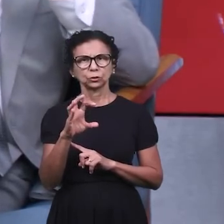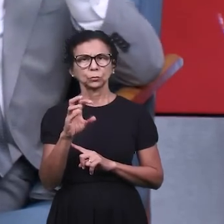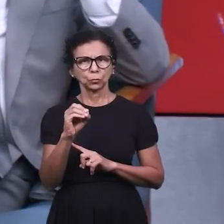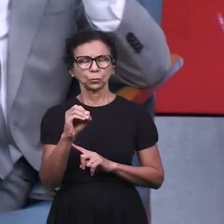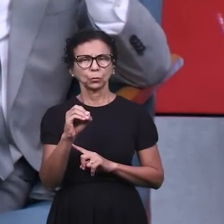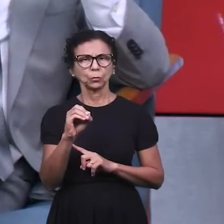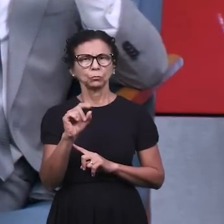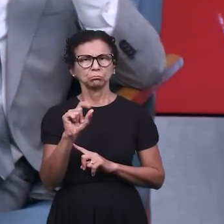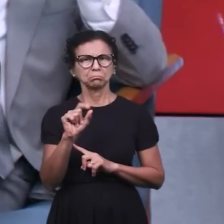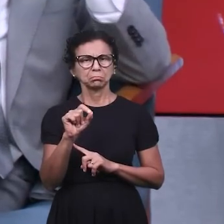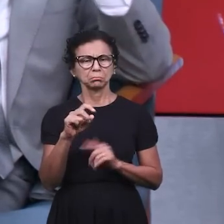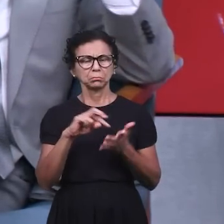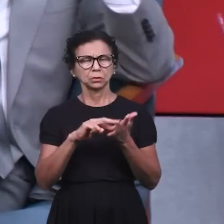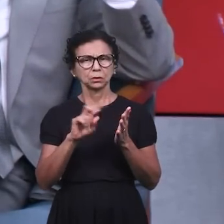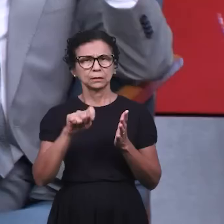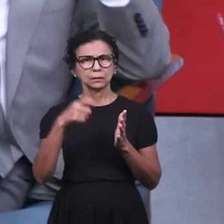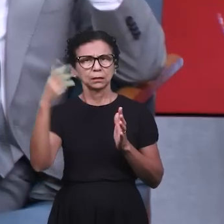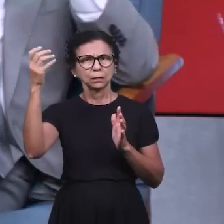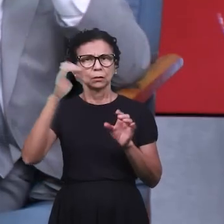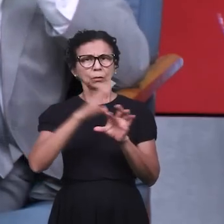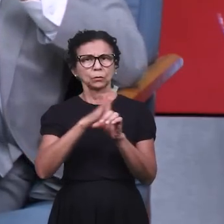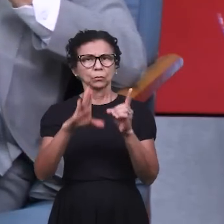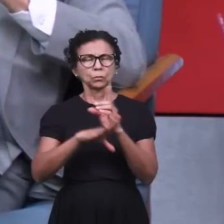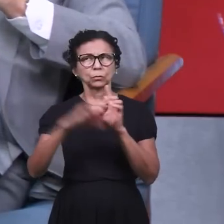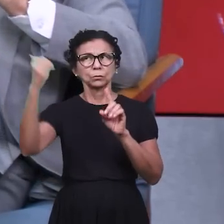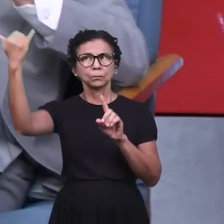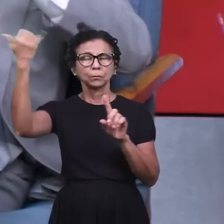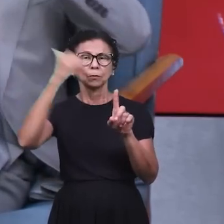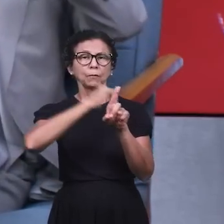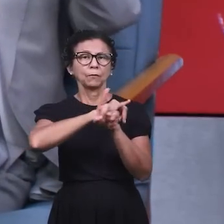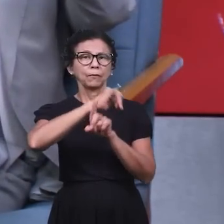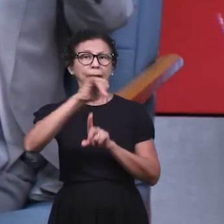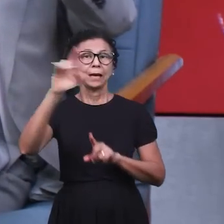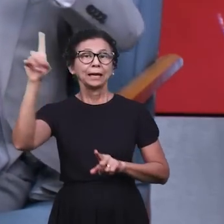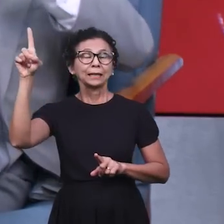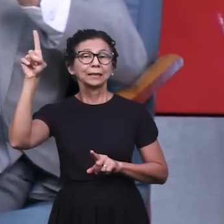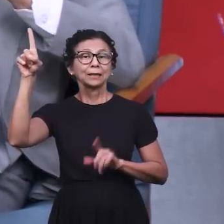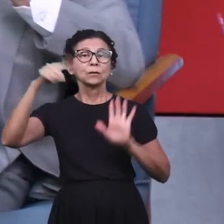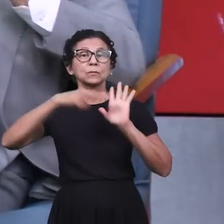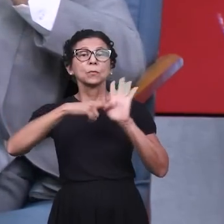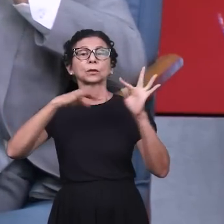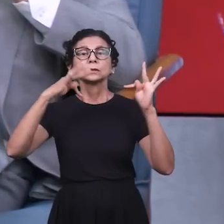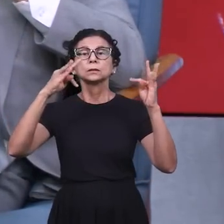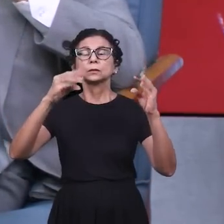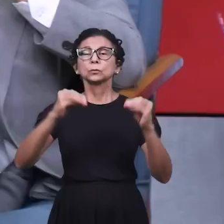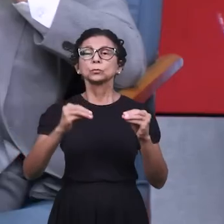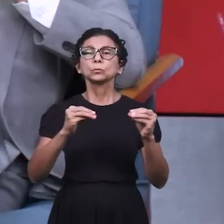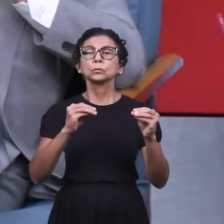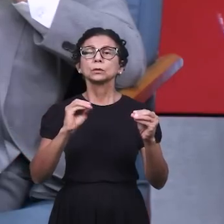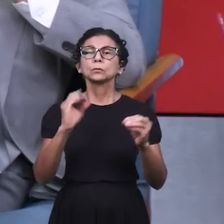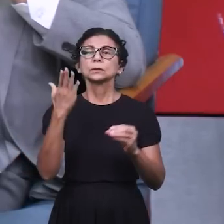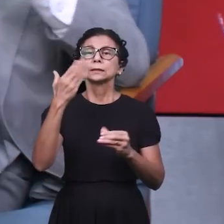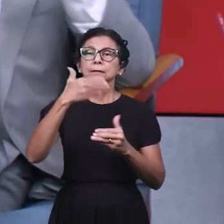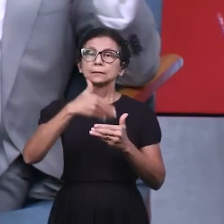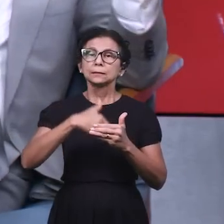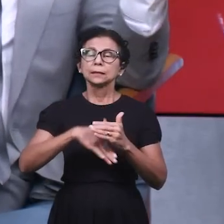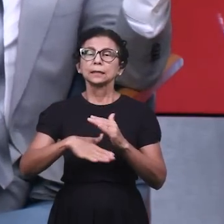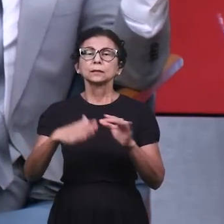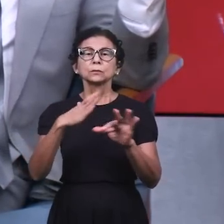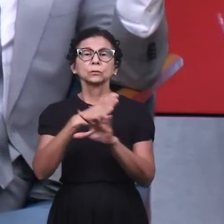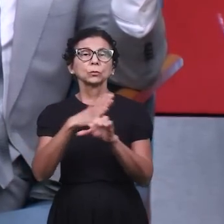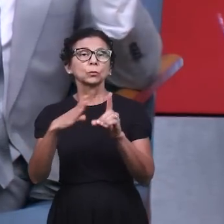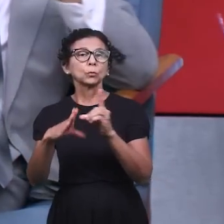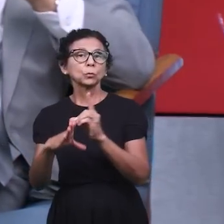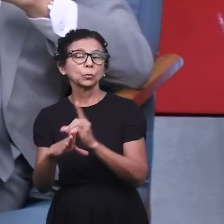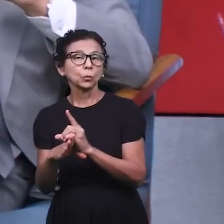que é aquele culto que o Senhor programou na eternidade. Nós temos que alcançar aquilo que é o profético. O pastor